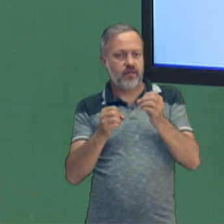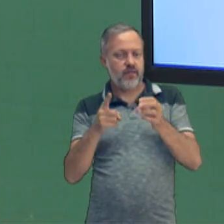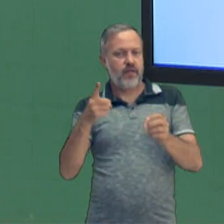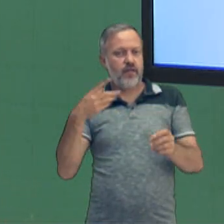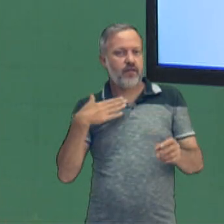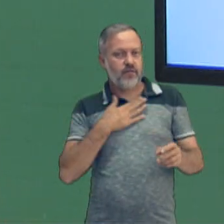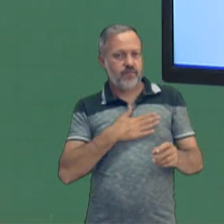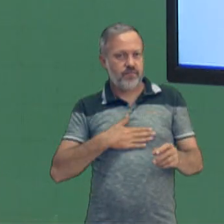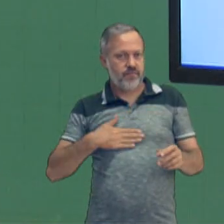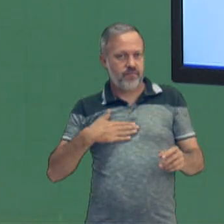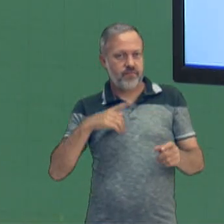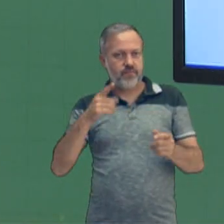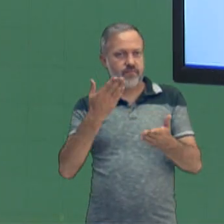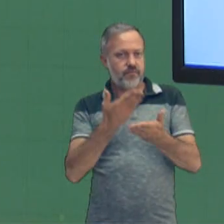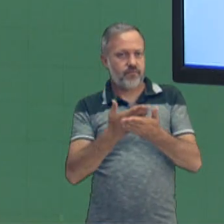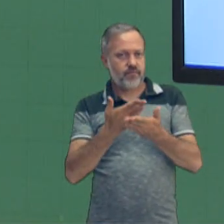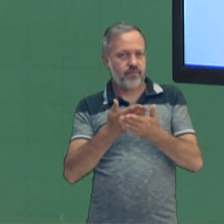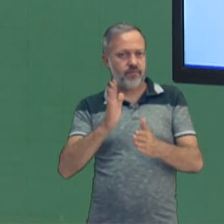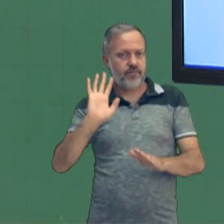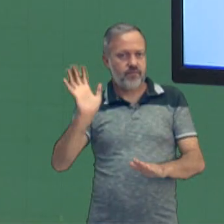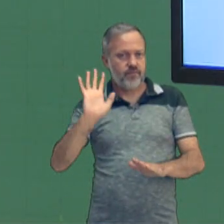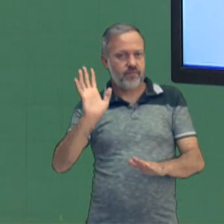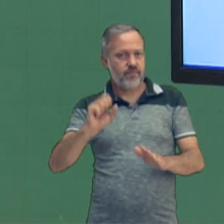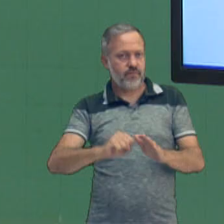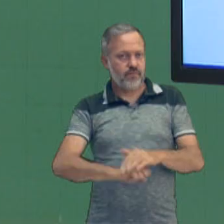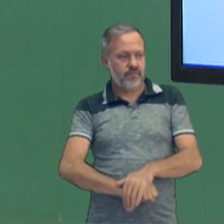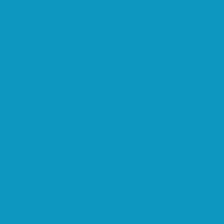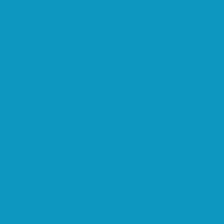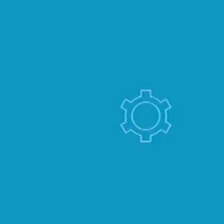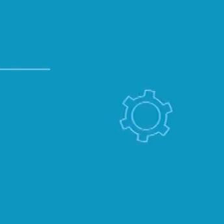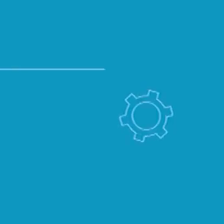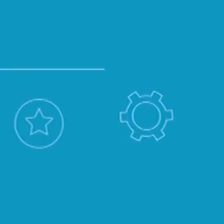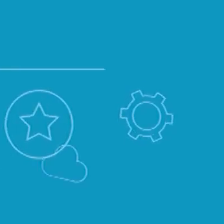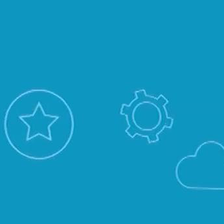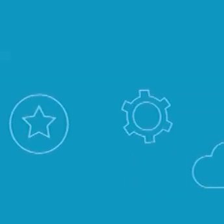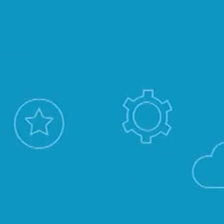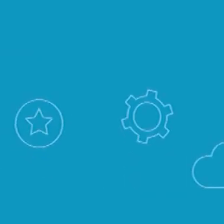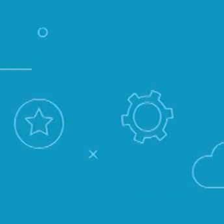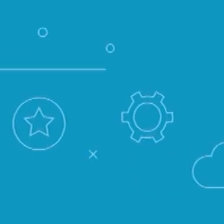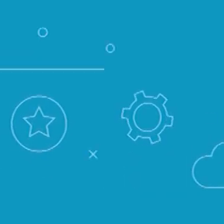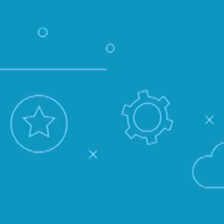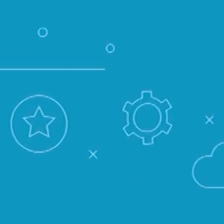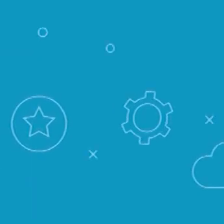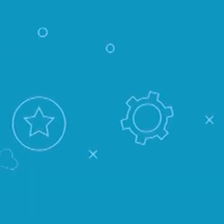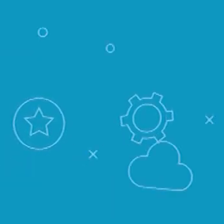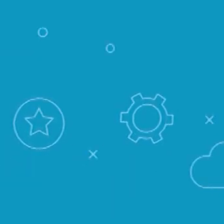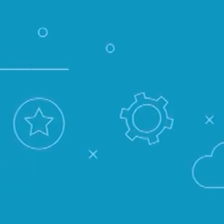aula e até a próxima!